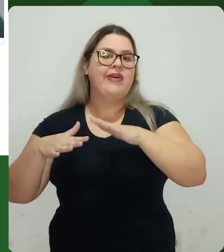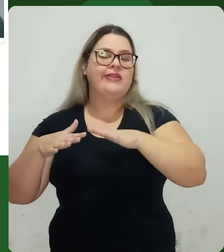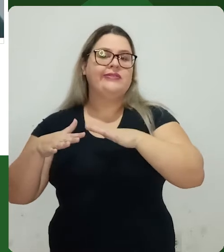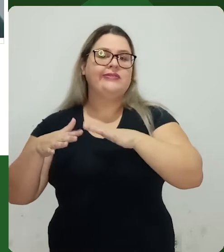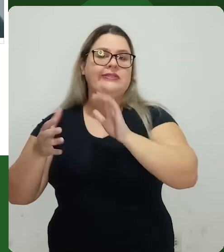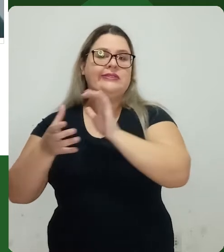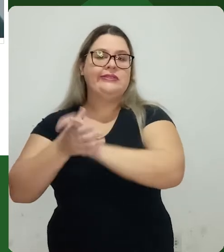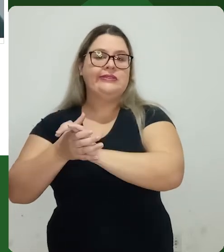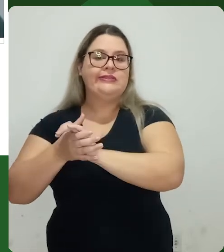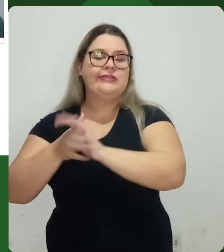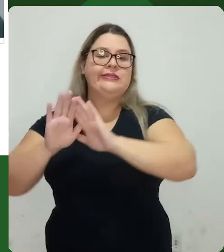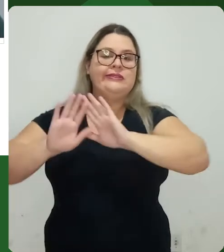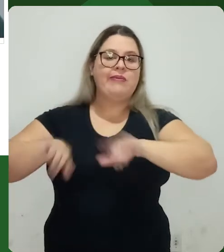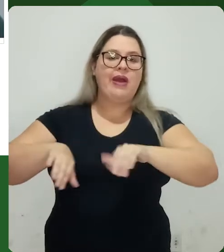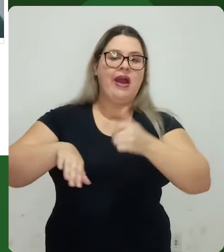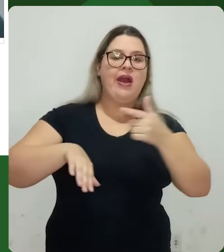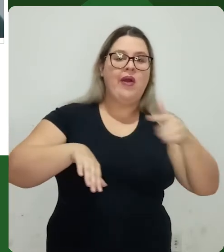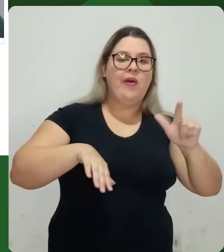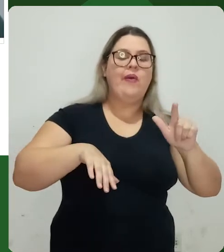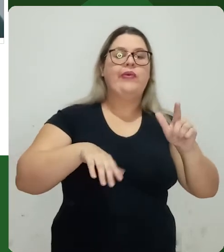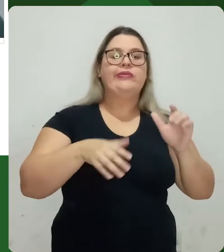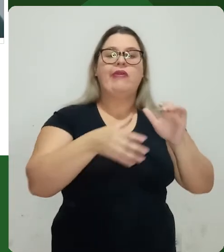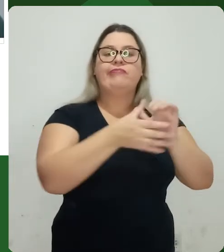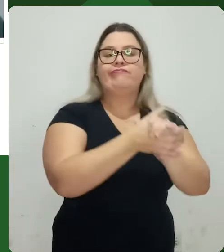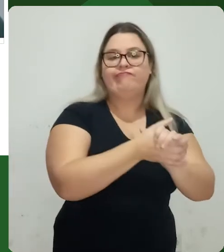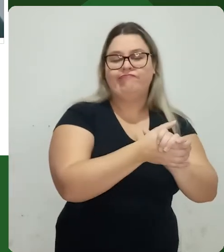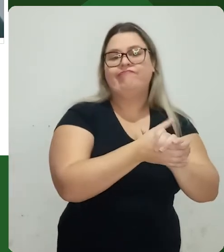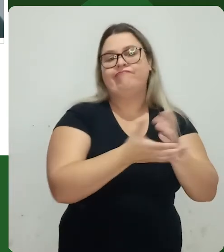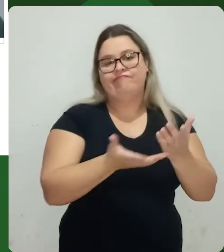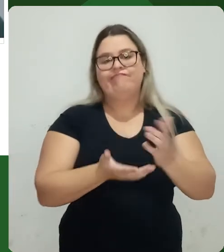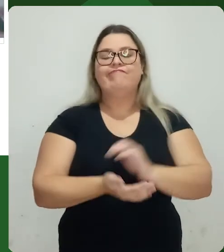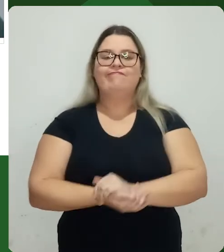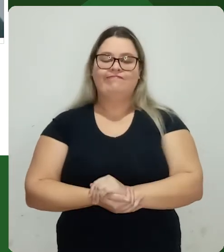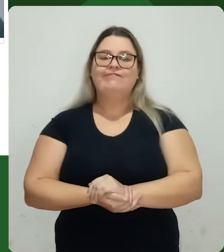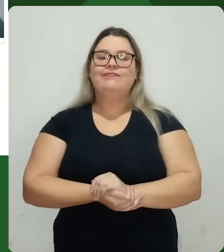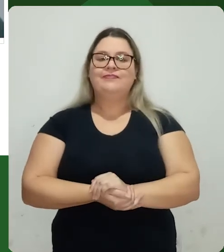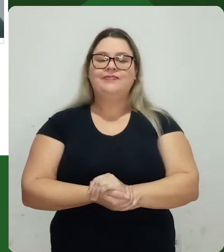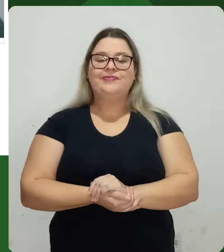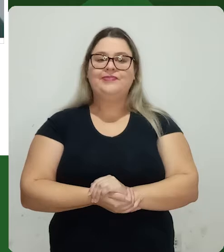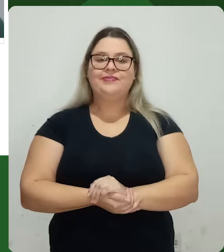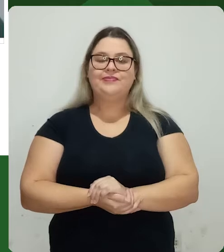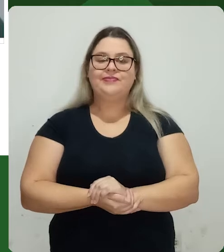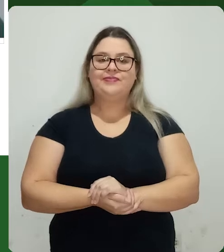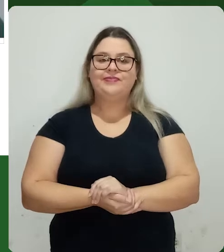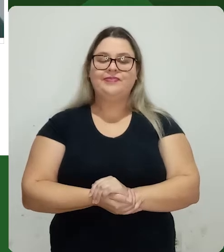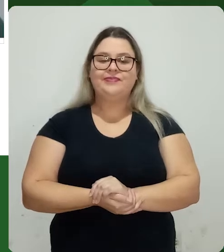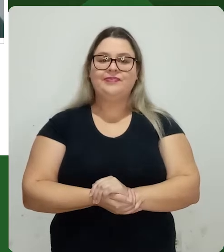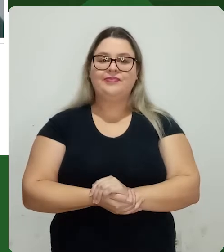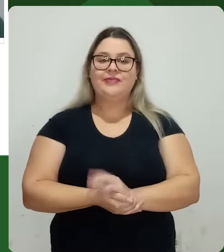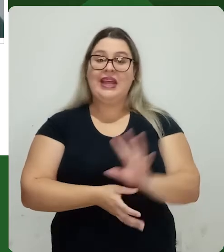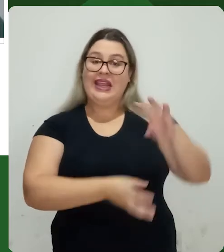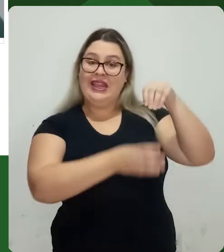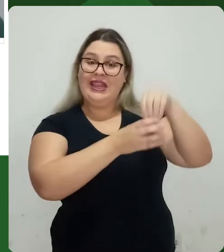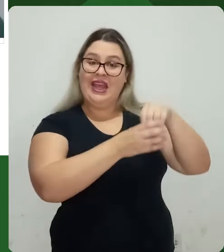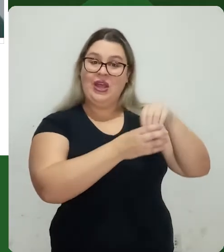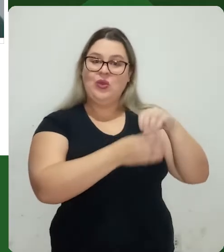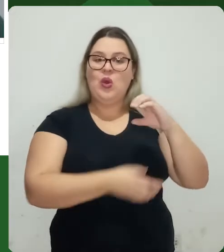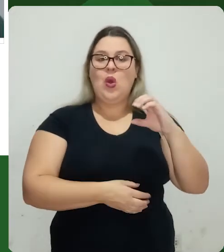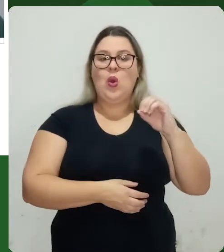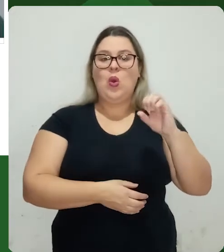muita mudança de casais relacionados, por exemplo, a divórcios e assim por diante. Tá?